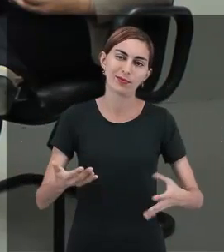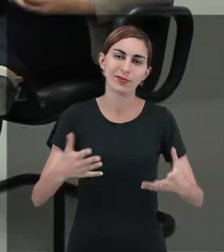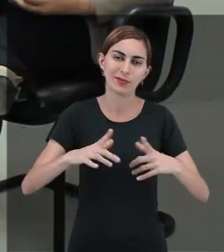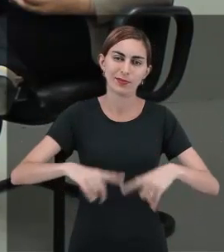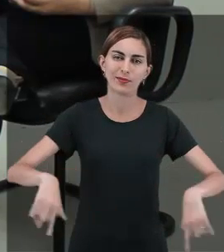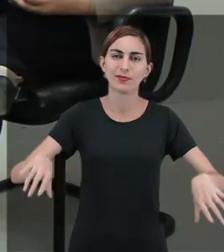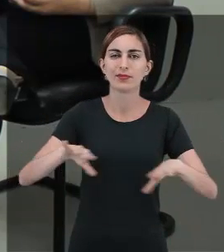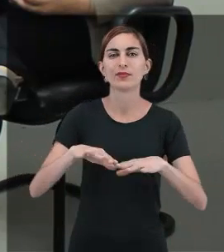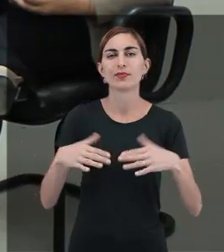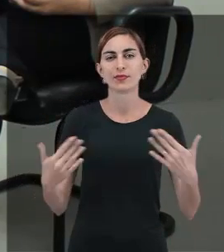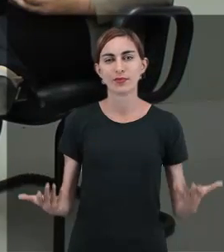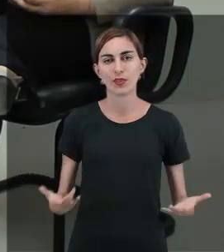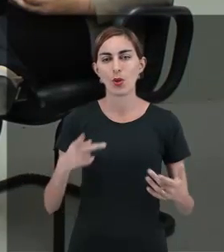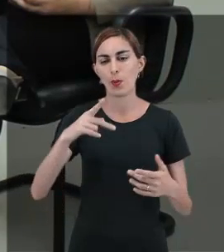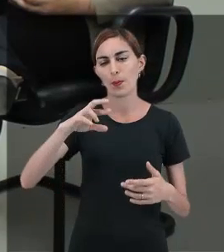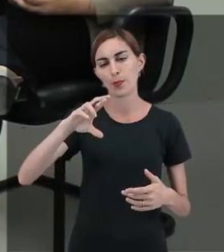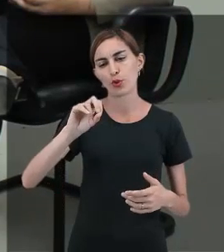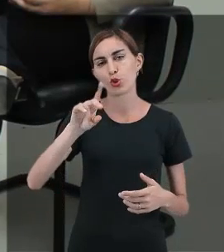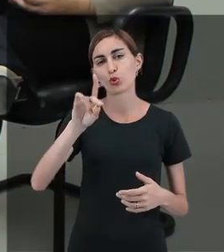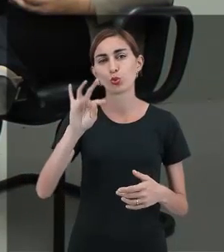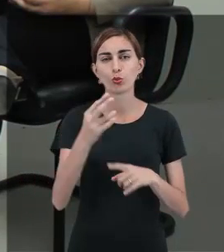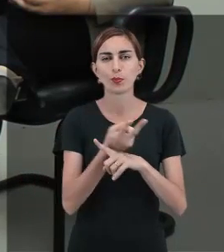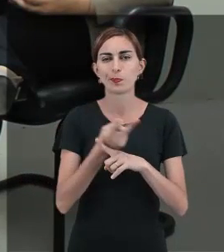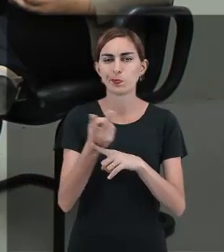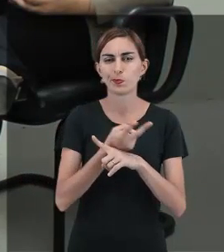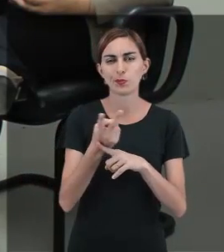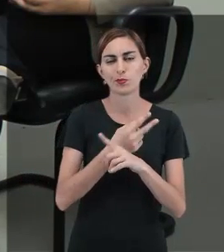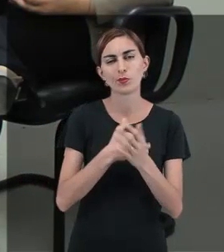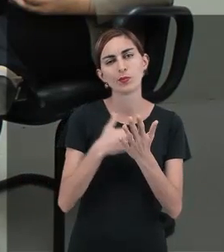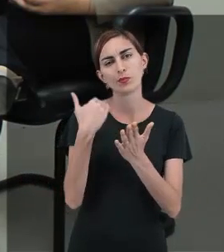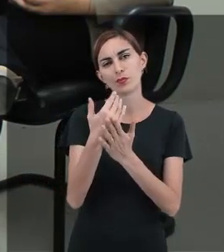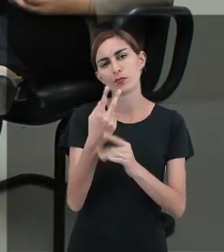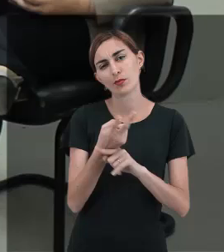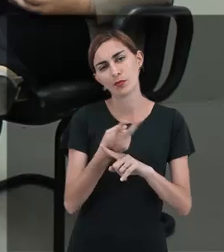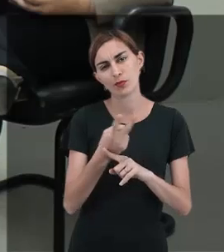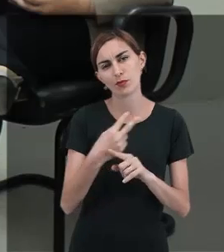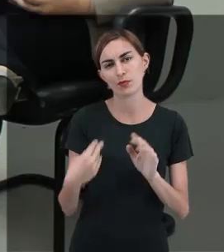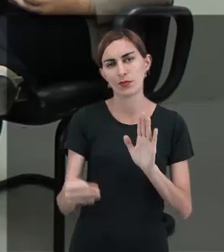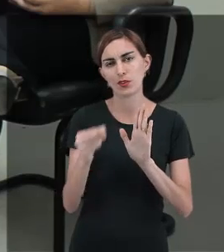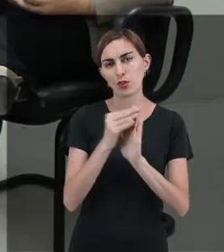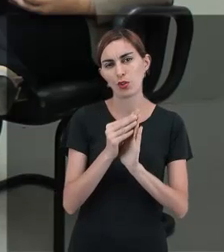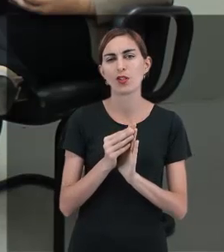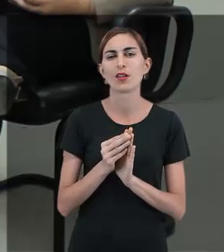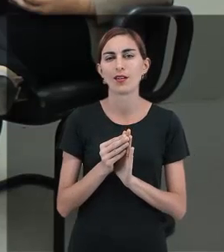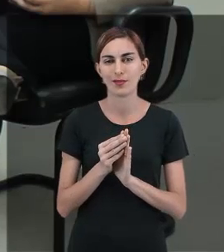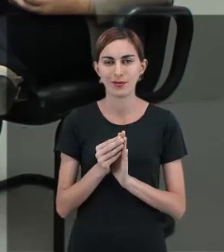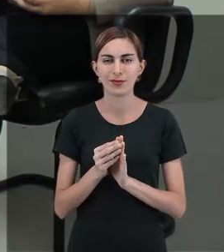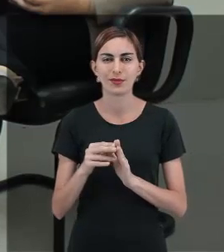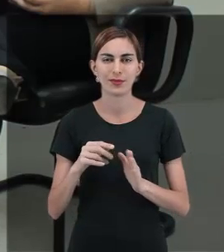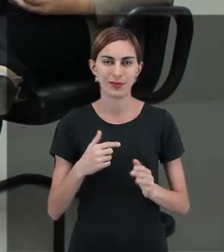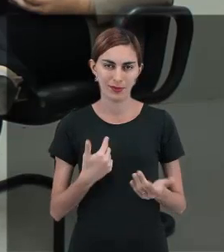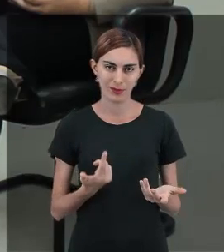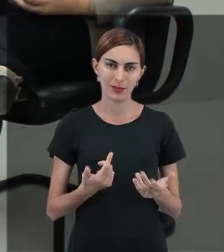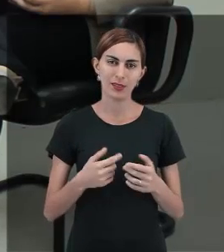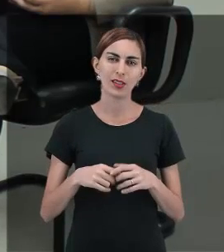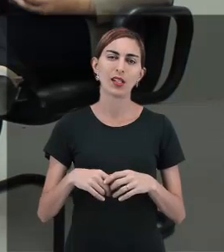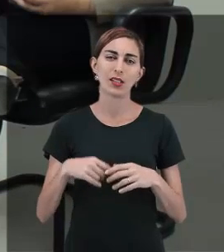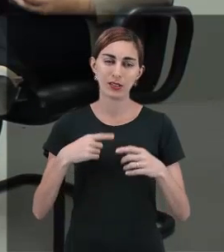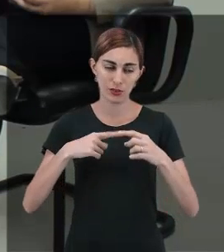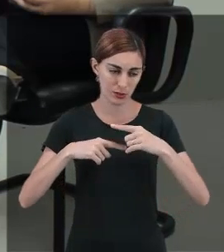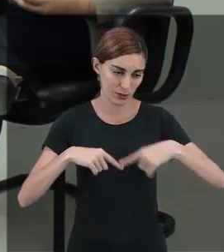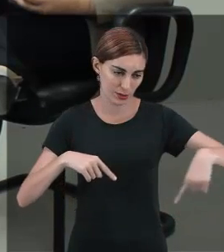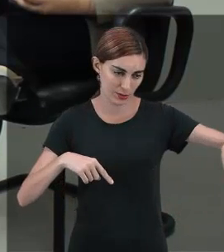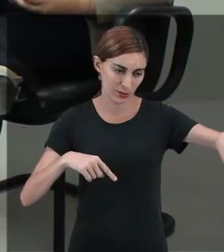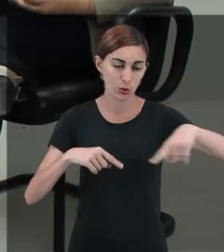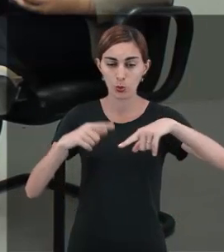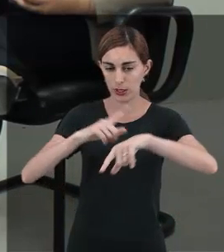seja, o produto que mais é procurado eu não tenho que colocar na frente da loja, eu tenho que colocar no final da loja, porque eu vou percorrer. Agora eu preciso ter um trânsito